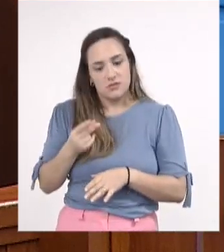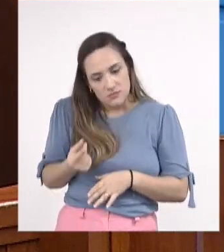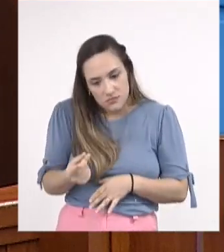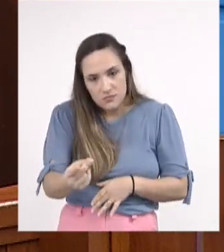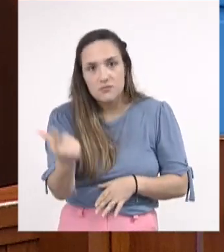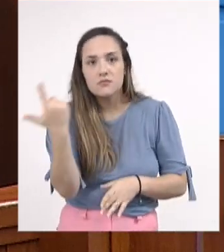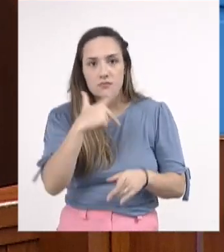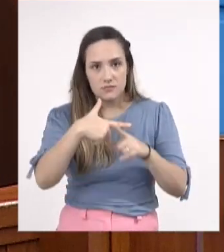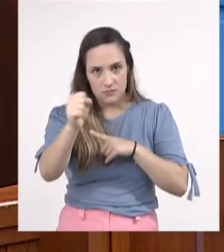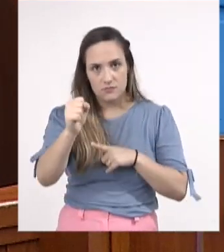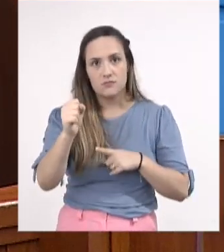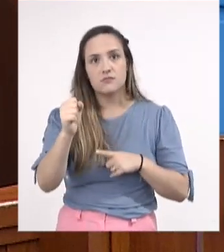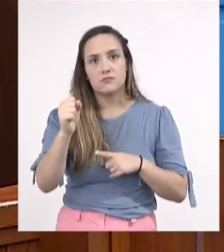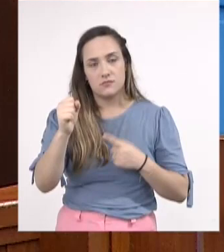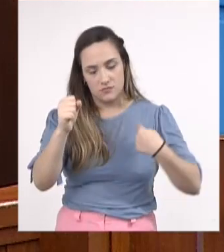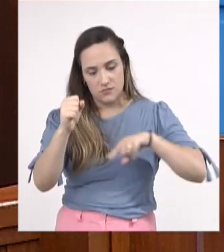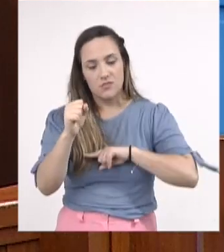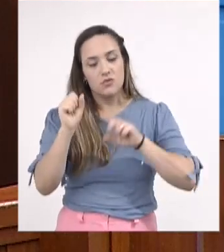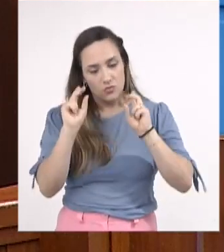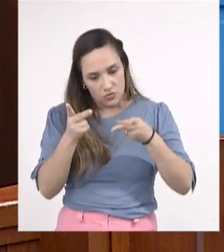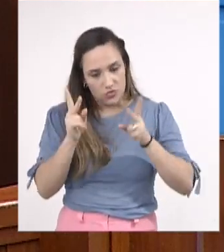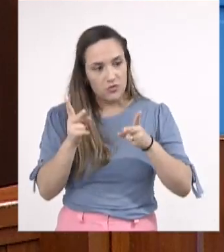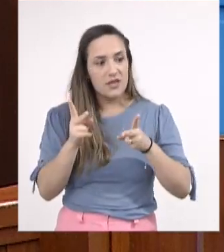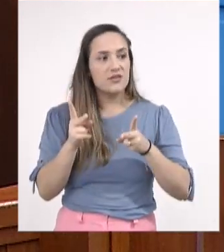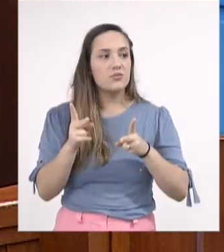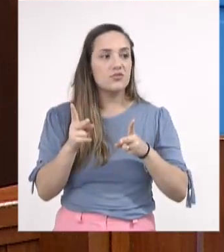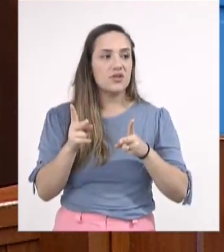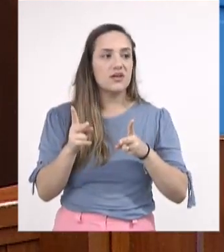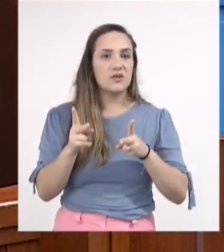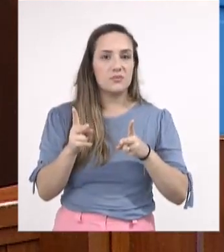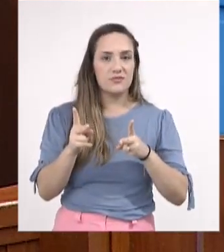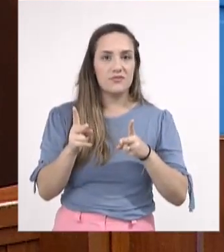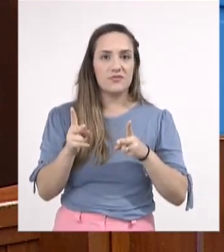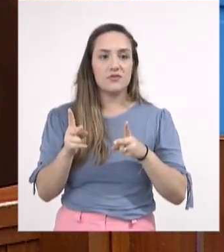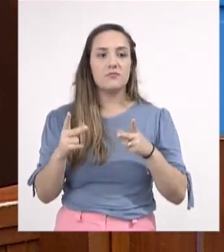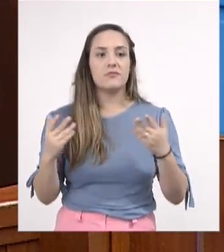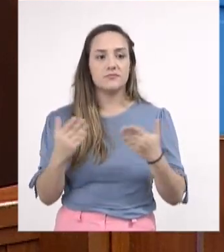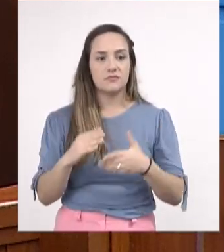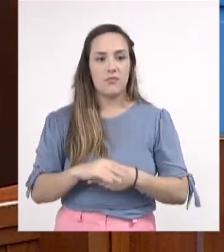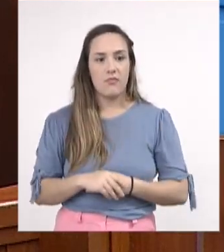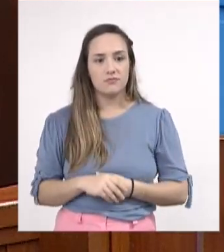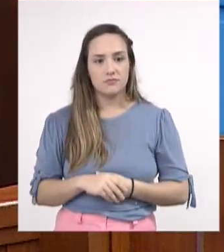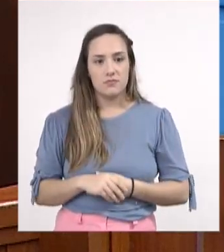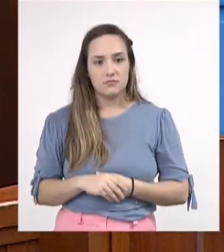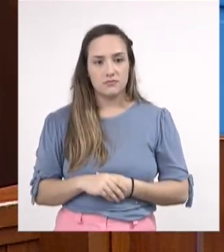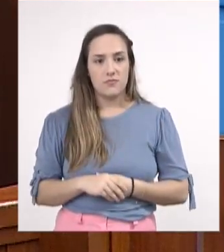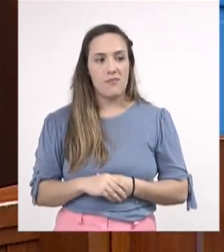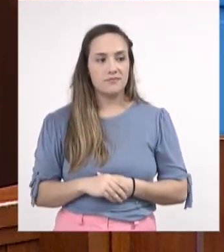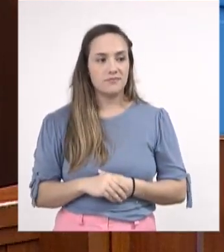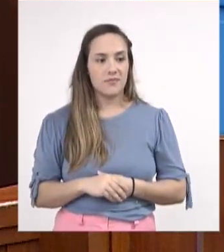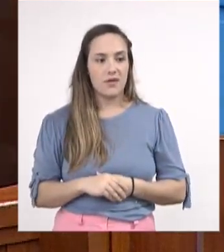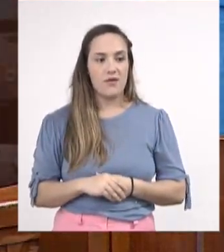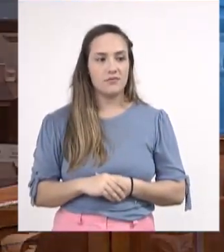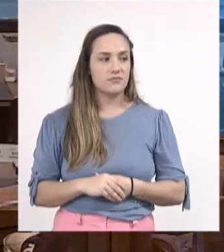vence e nós vamos continuar indo para cima Muito obrigado senhor presidente sim